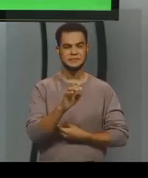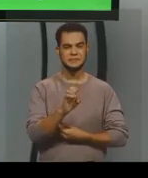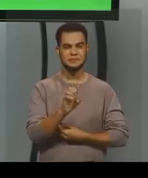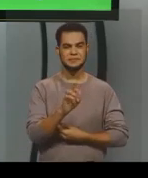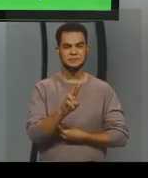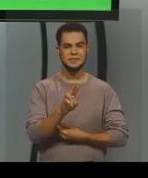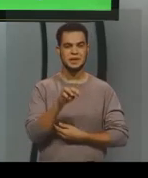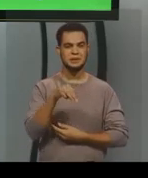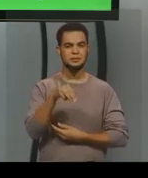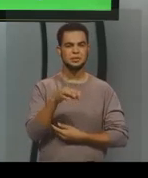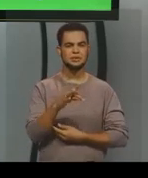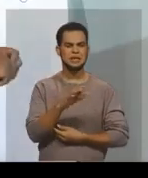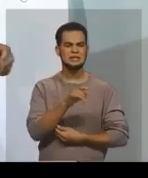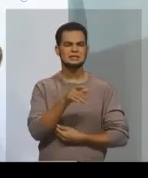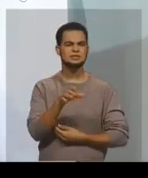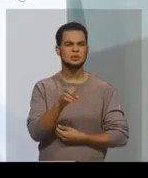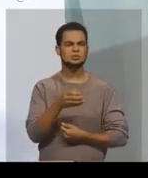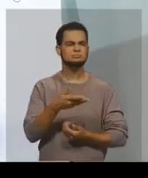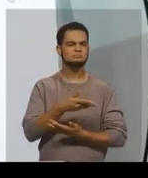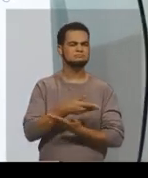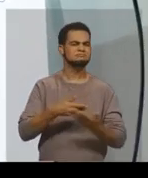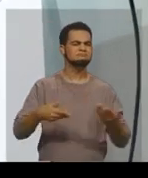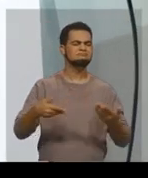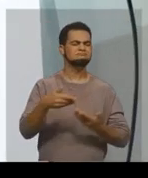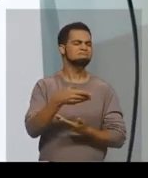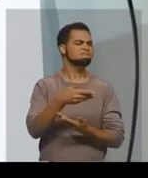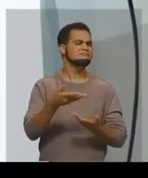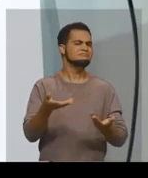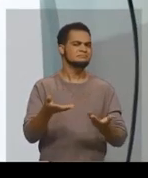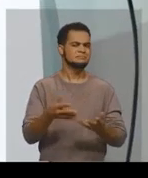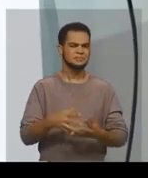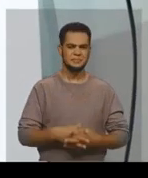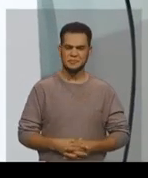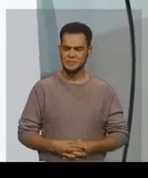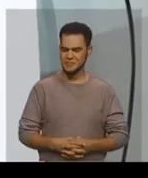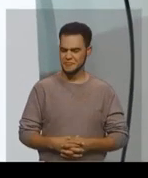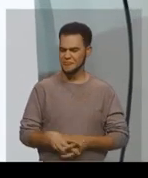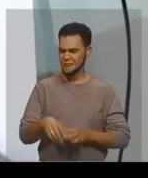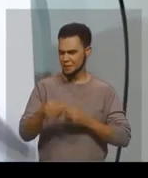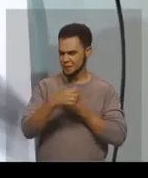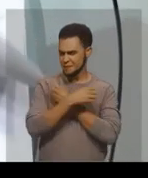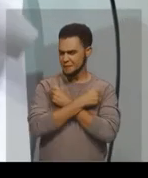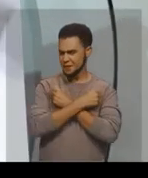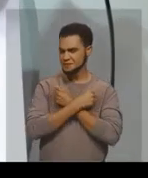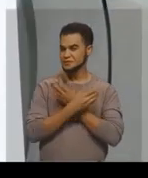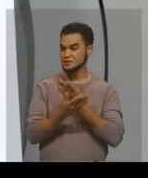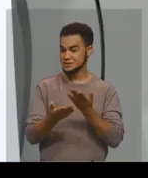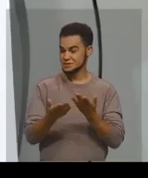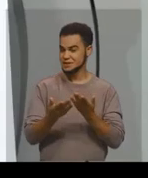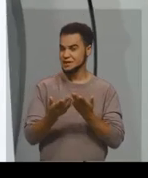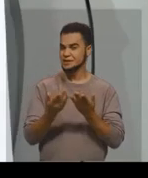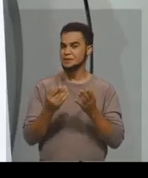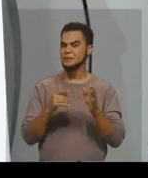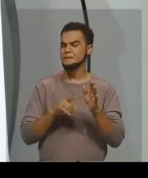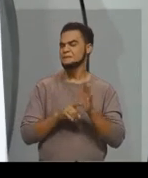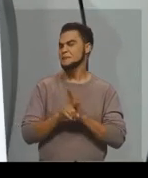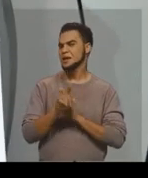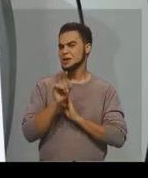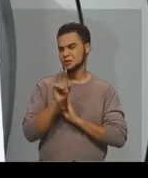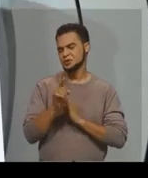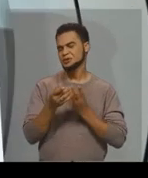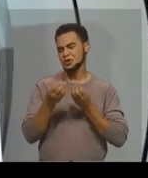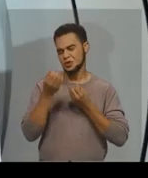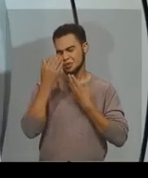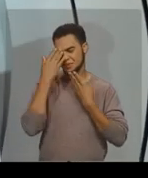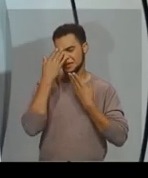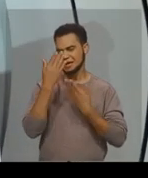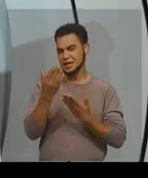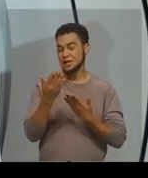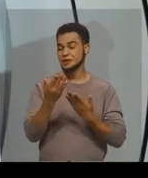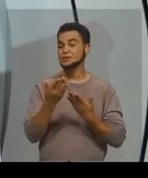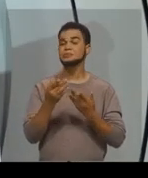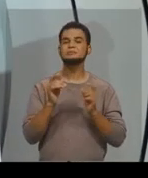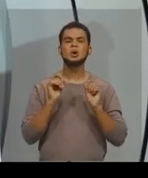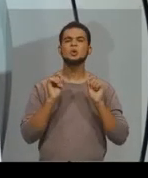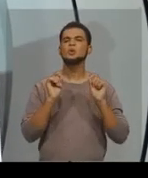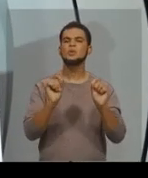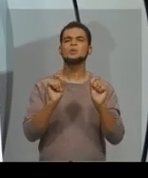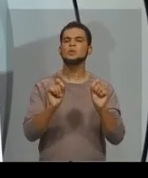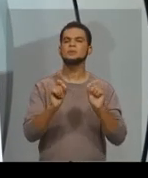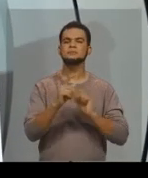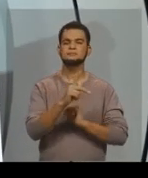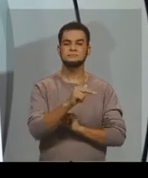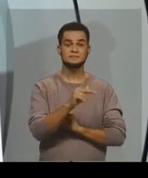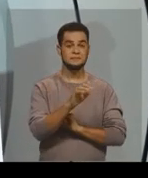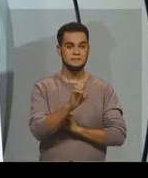Oi, tudo bem? Abraço para você. Obrigado pela pergunta. O que é permutação? Vou pegar aqui, ó.